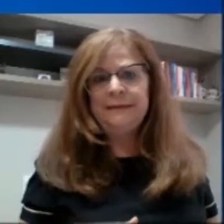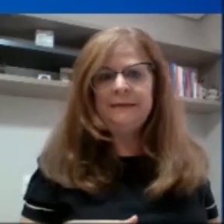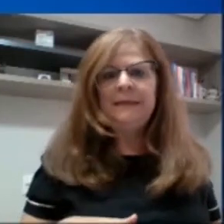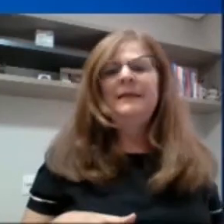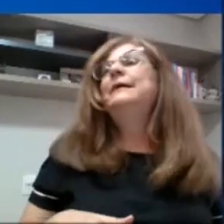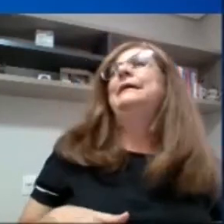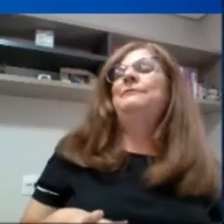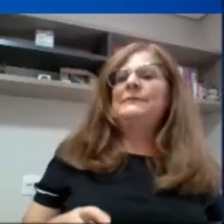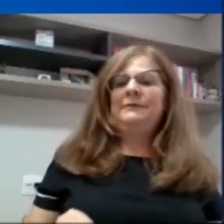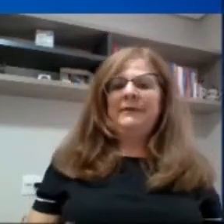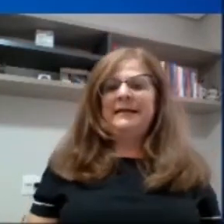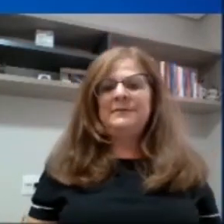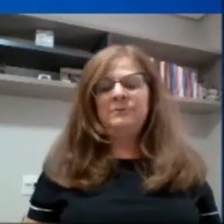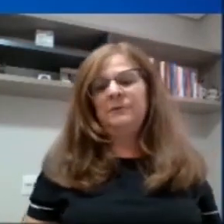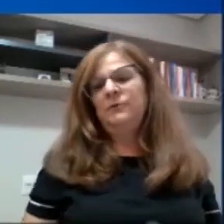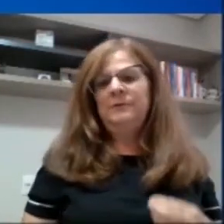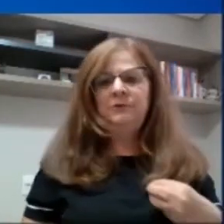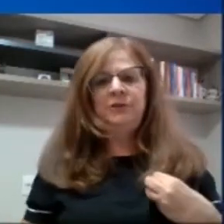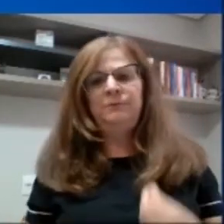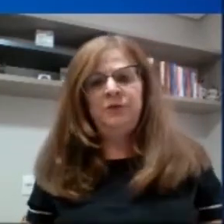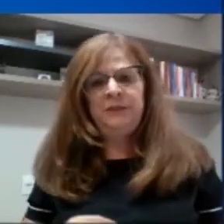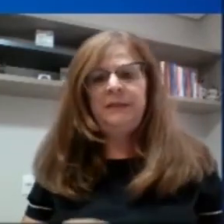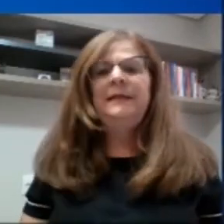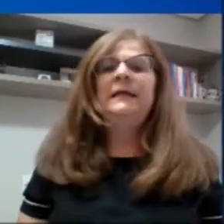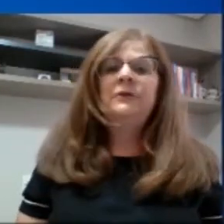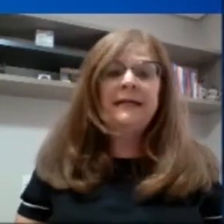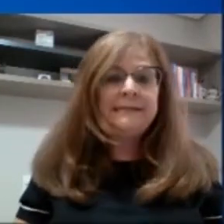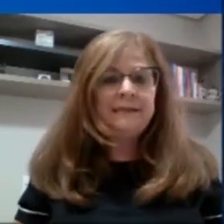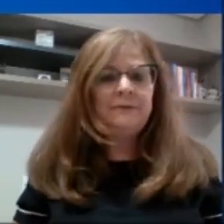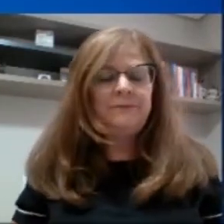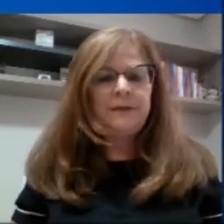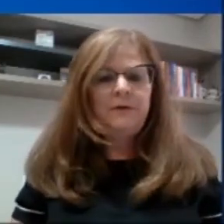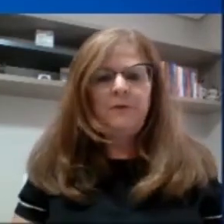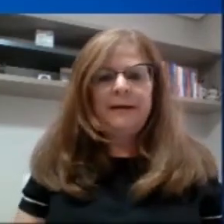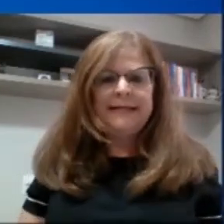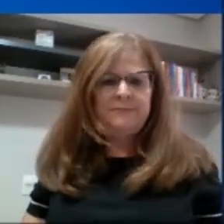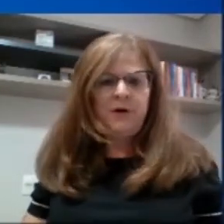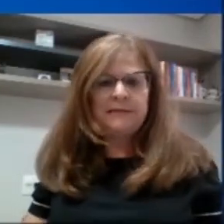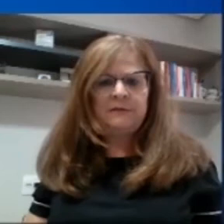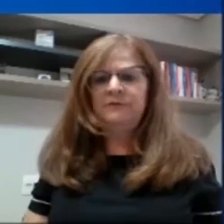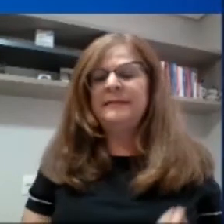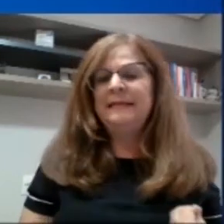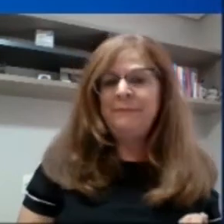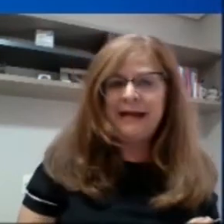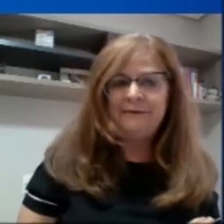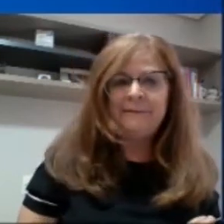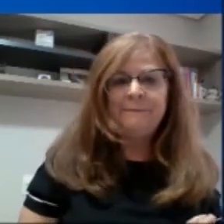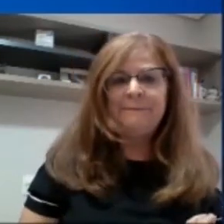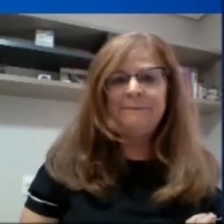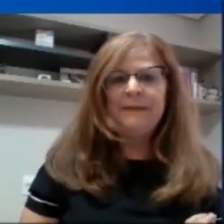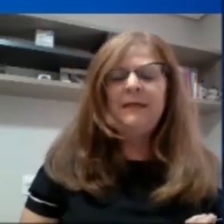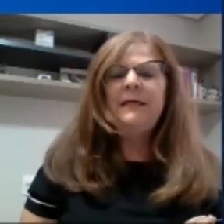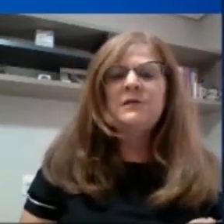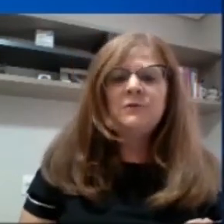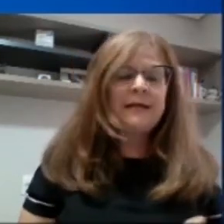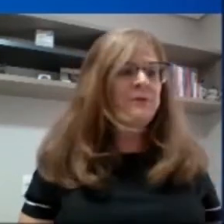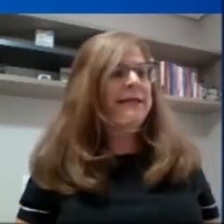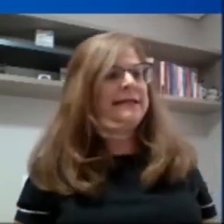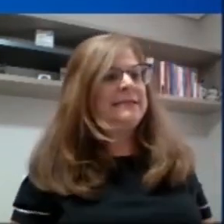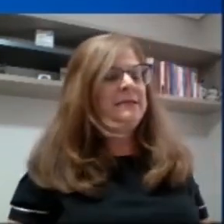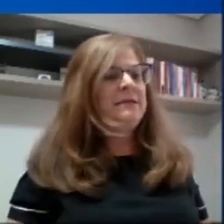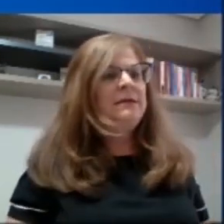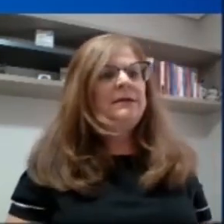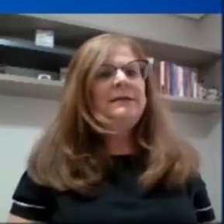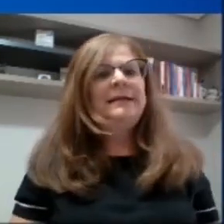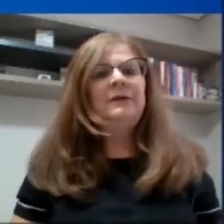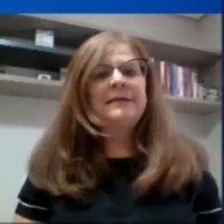pergunta, né? Você faz um outro tipo de entonação. Uma resposta, quando você está brava. Isso, o que